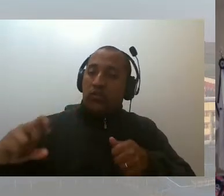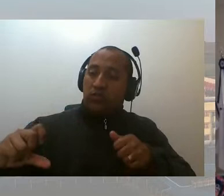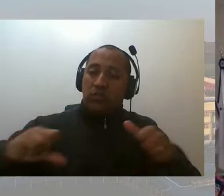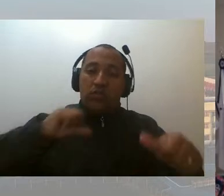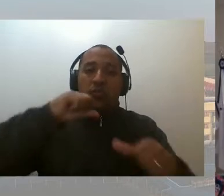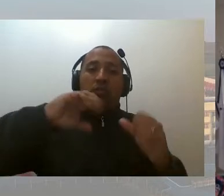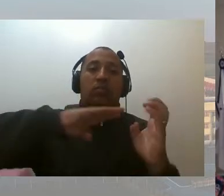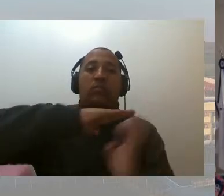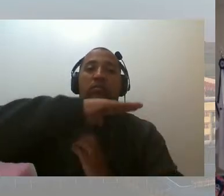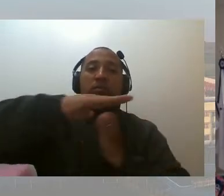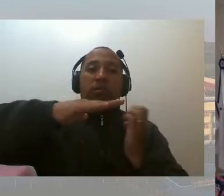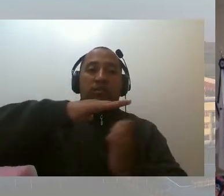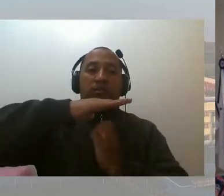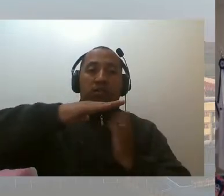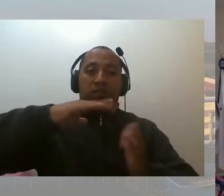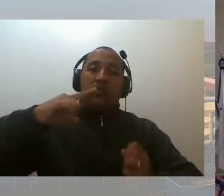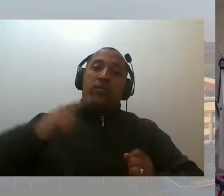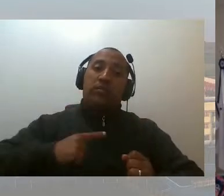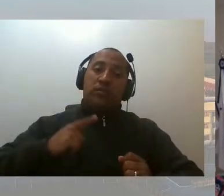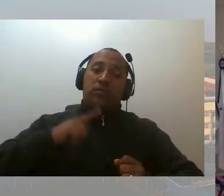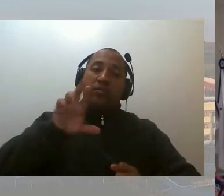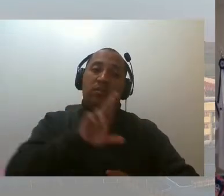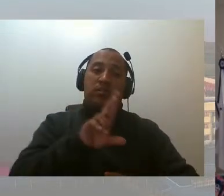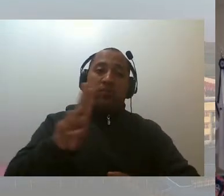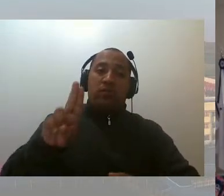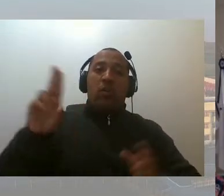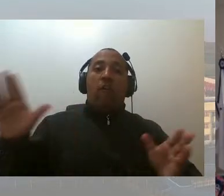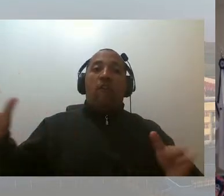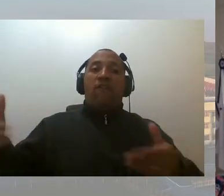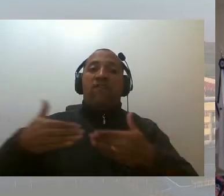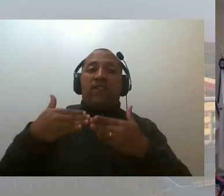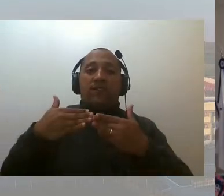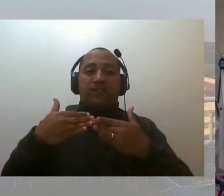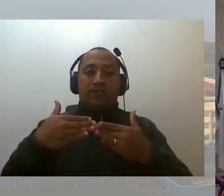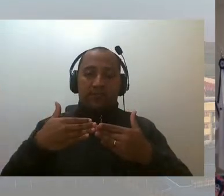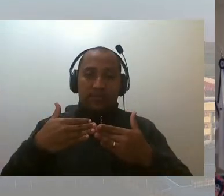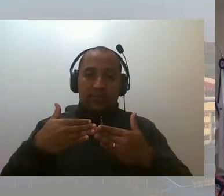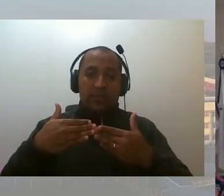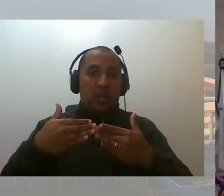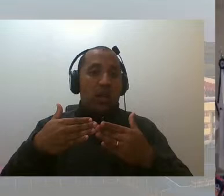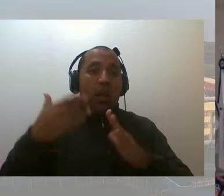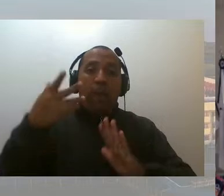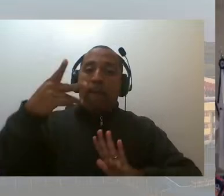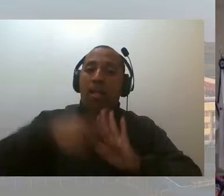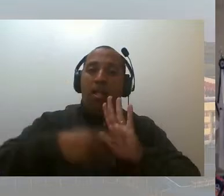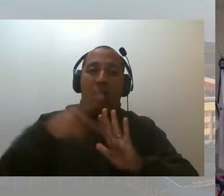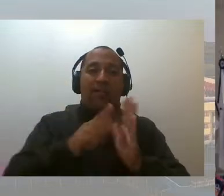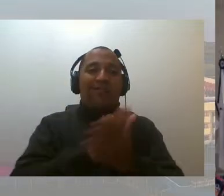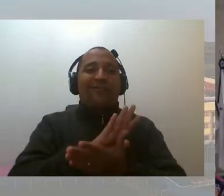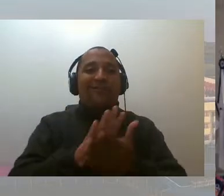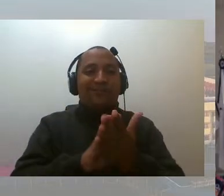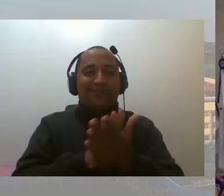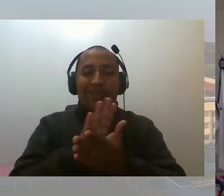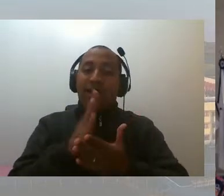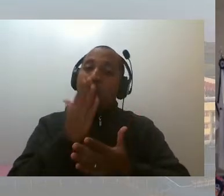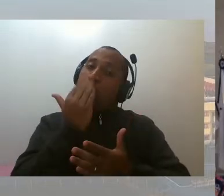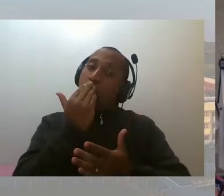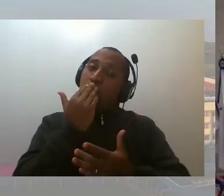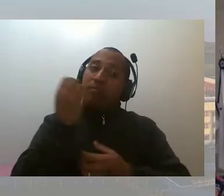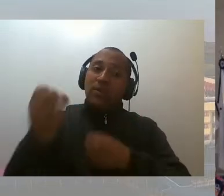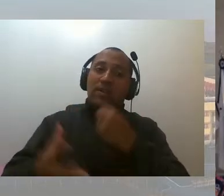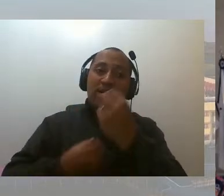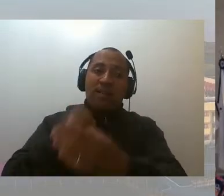empresas, tivemos as portas do RU fechadas, sem nenhum planejamento que garantisse a alimentação dos